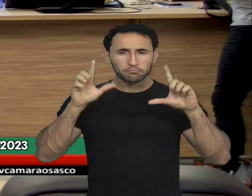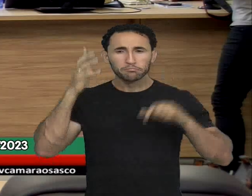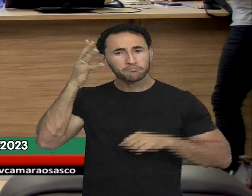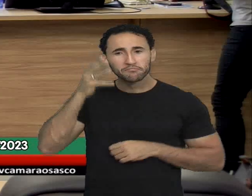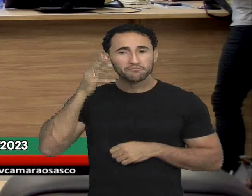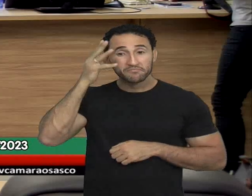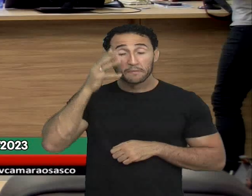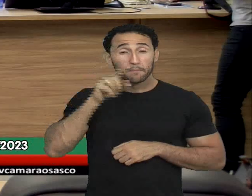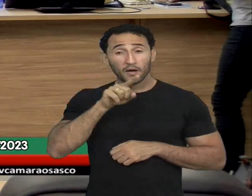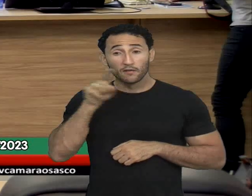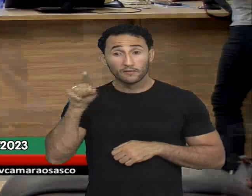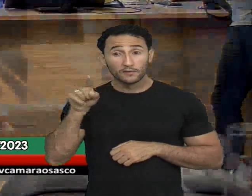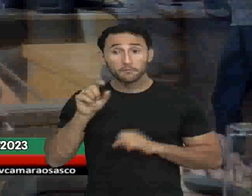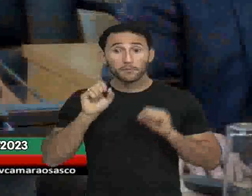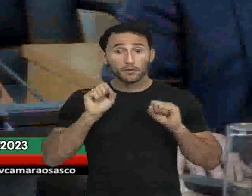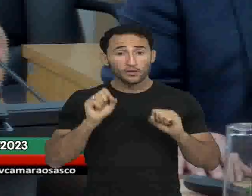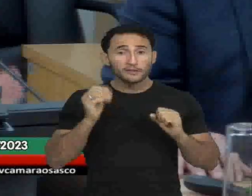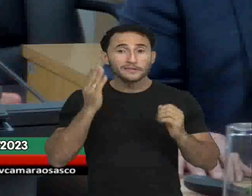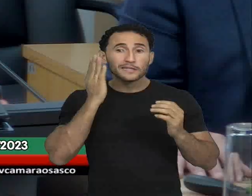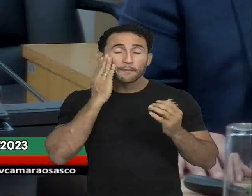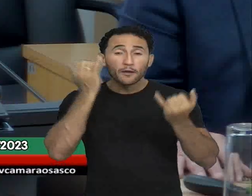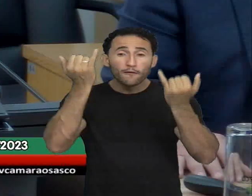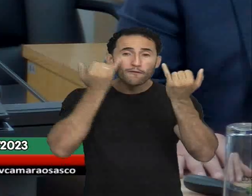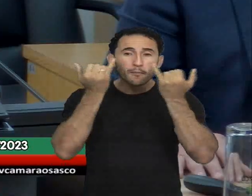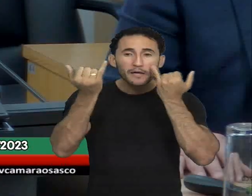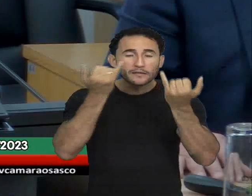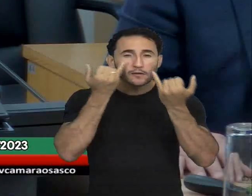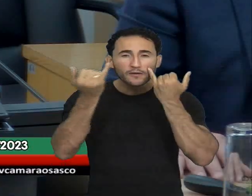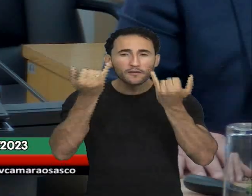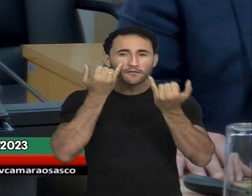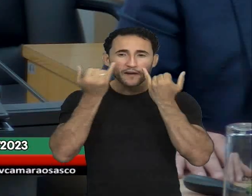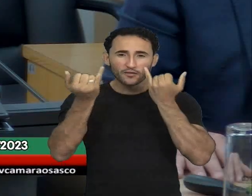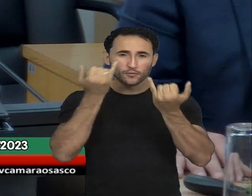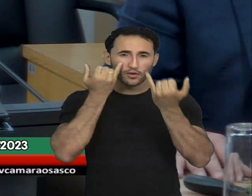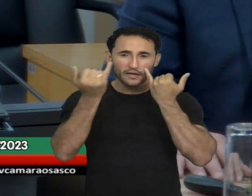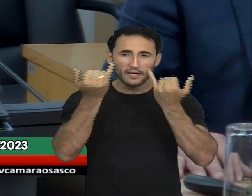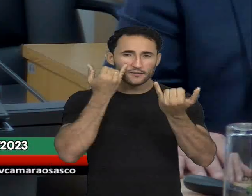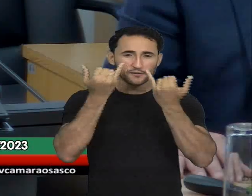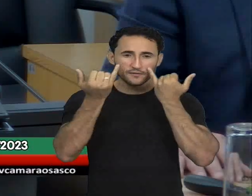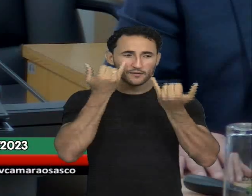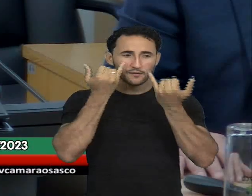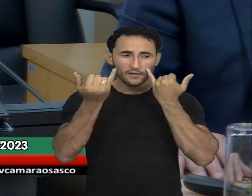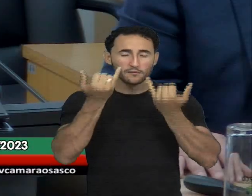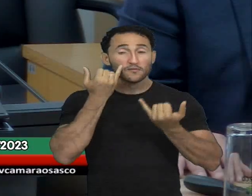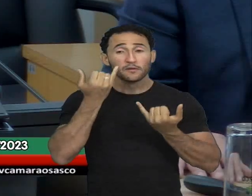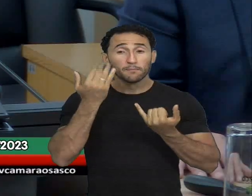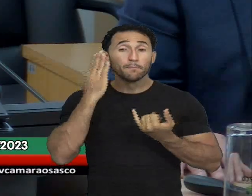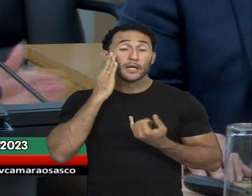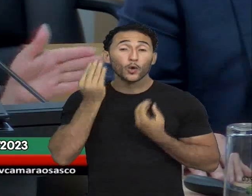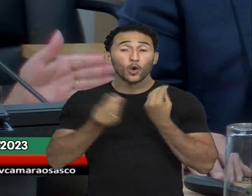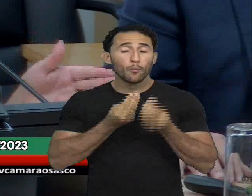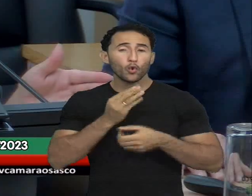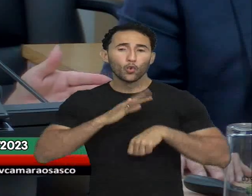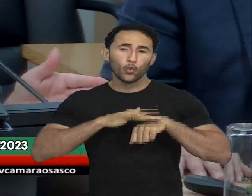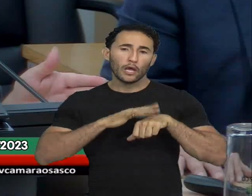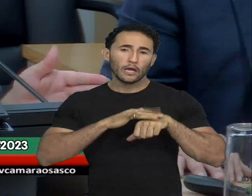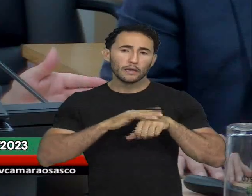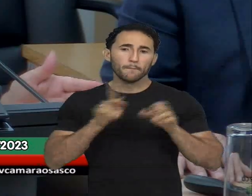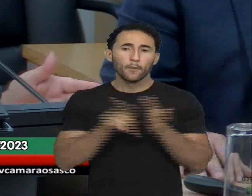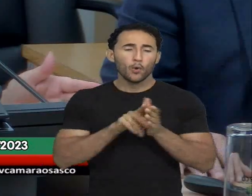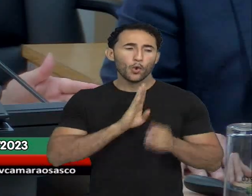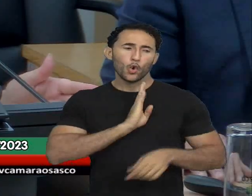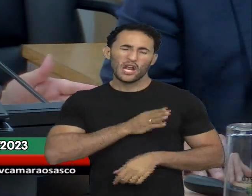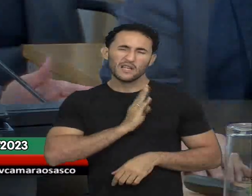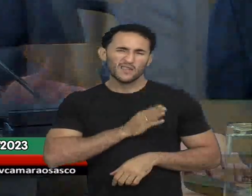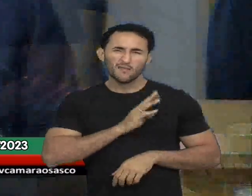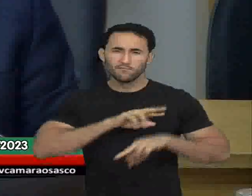Mas você, em casa, hoje vai saber o que é infarto do miocárdio e vai saber também o que é um cateterismo. O doutor está aqui. É o doutor mesmo